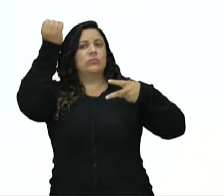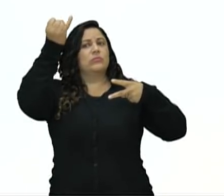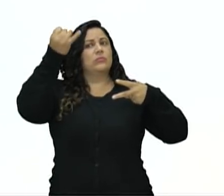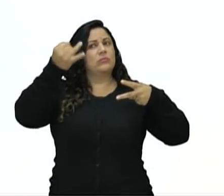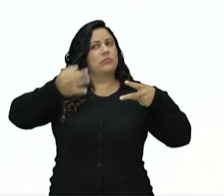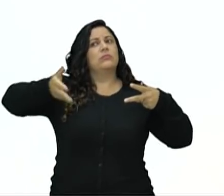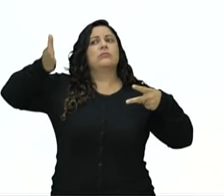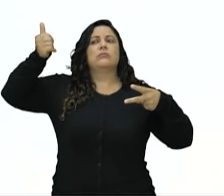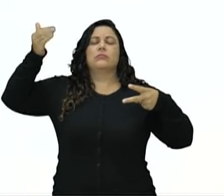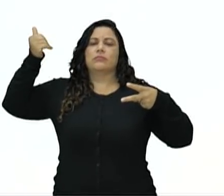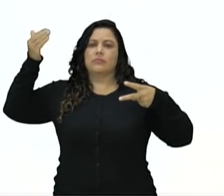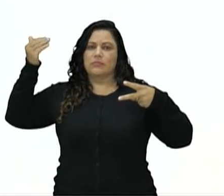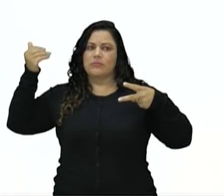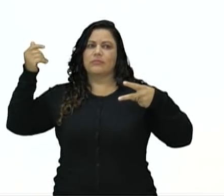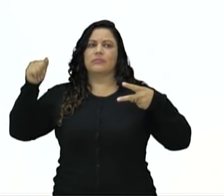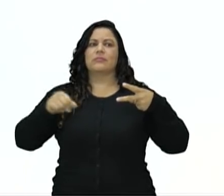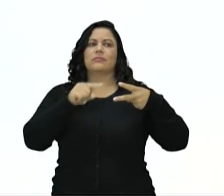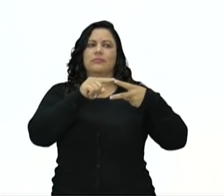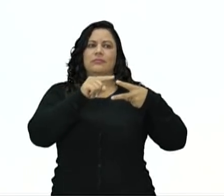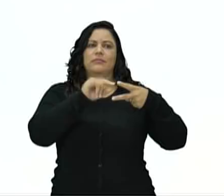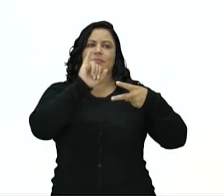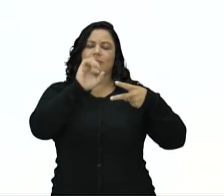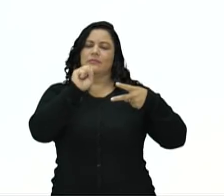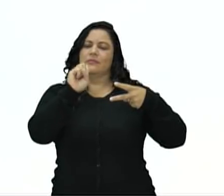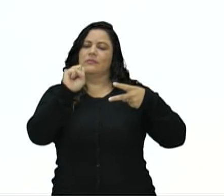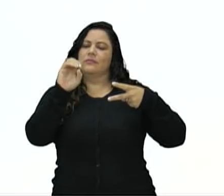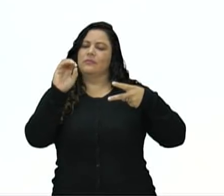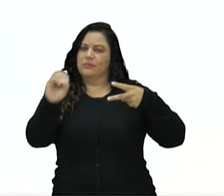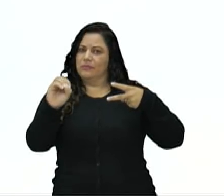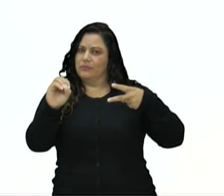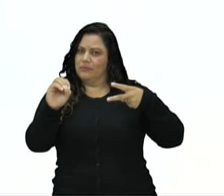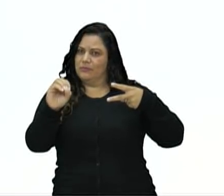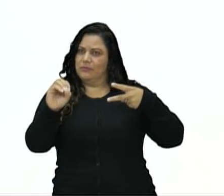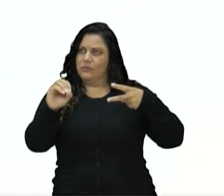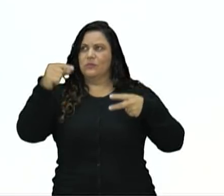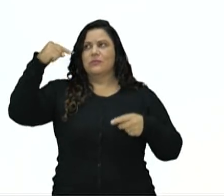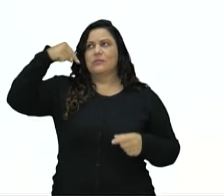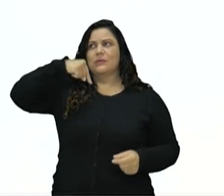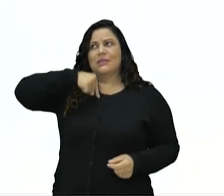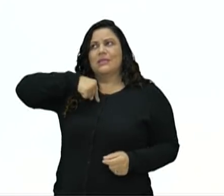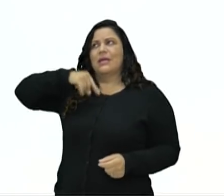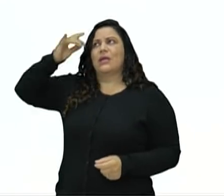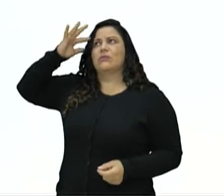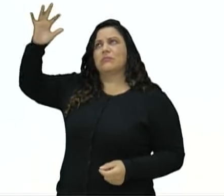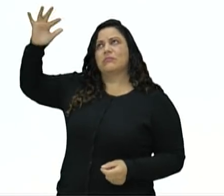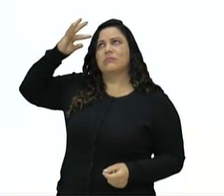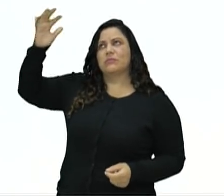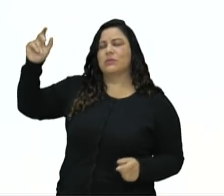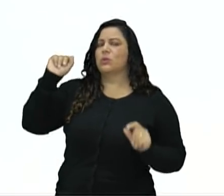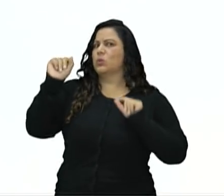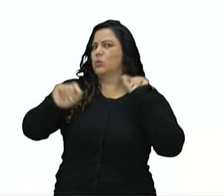anteriormente, né? Esse primeiro isso, ela diz lá, e eu então refleti, como eu espero que o estigma sobre